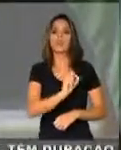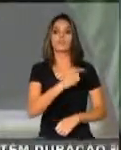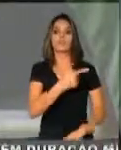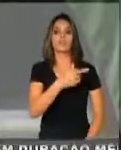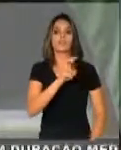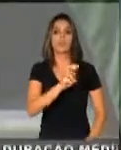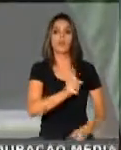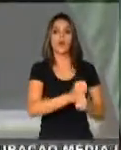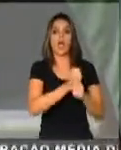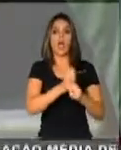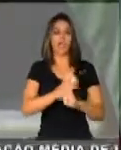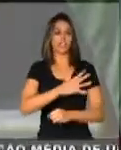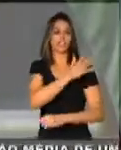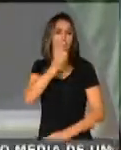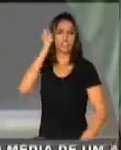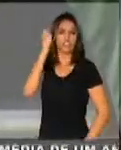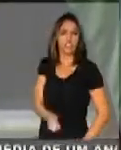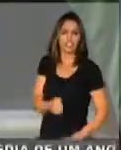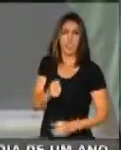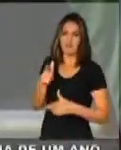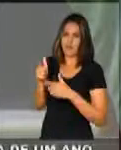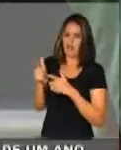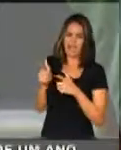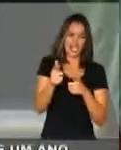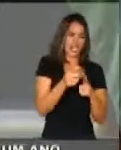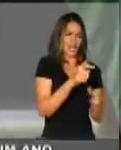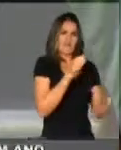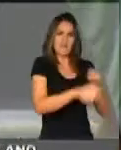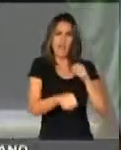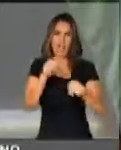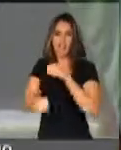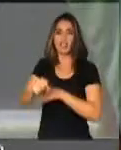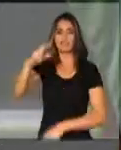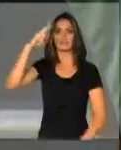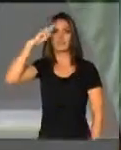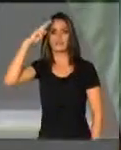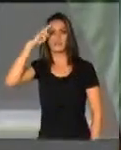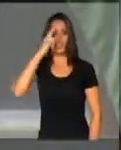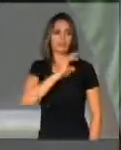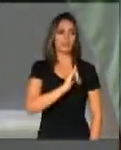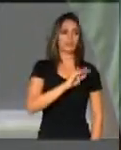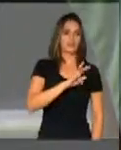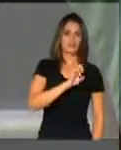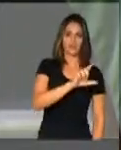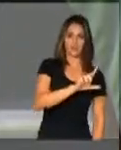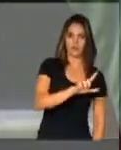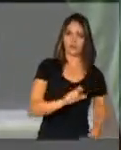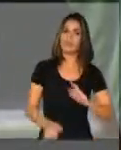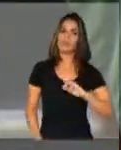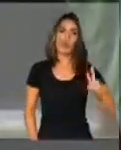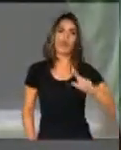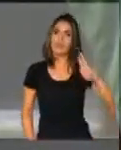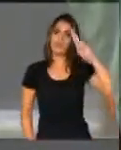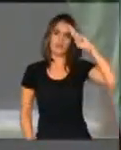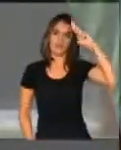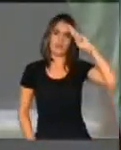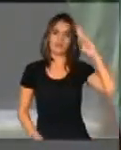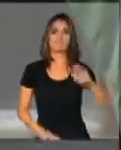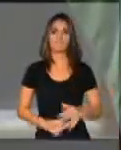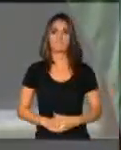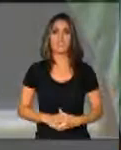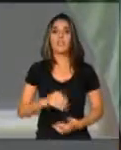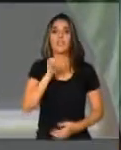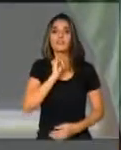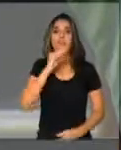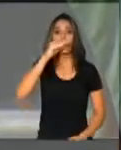uma ditadura sanguinária, dirigida por militares e civis. O Sarney,